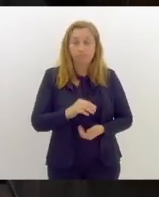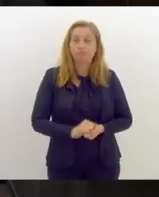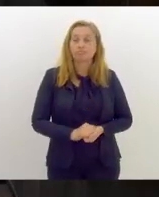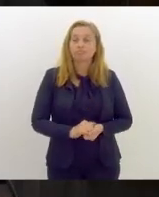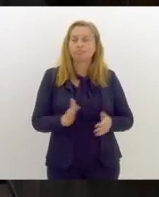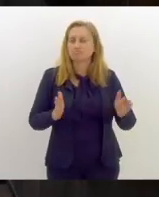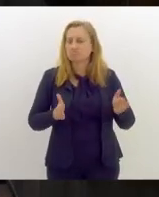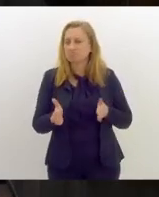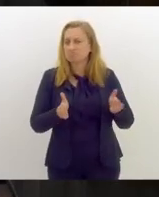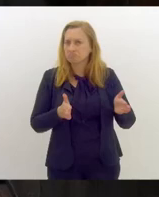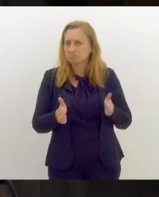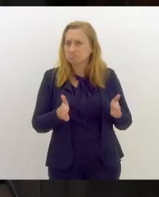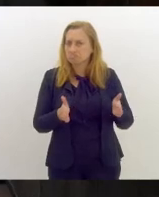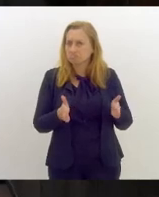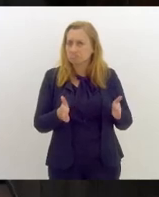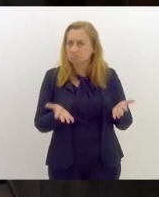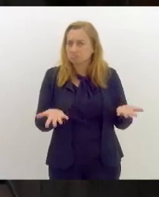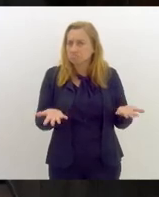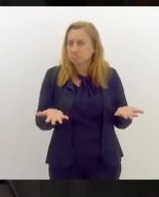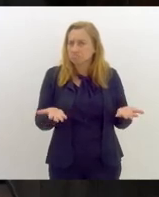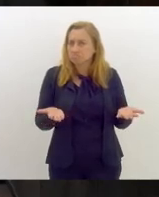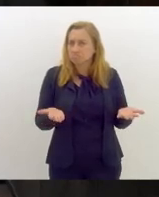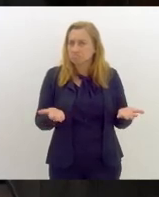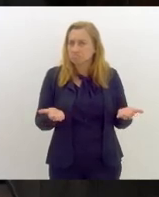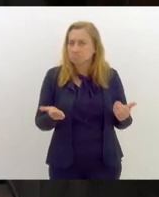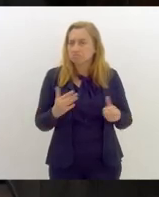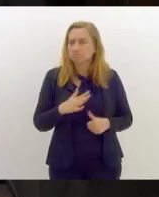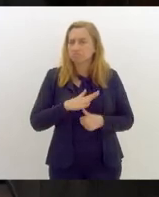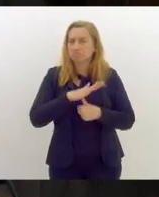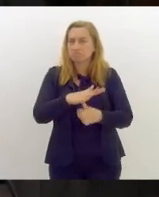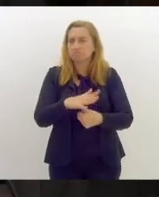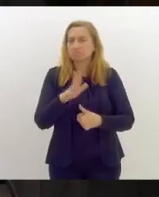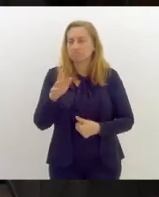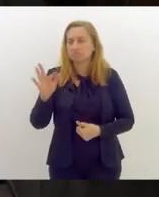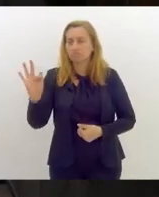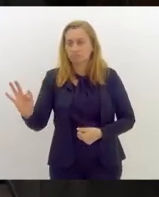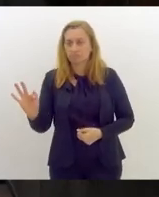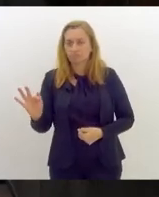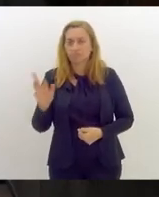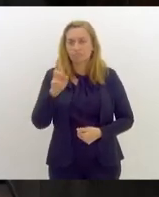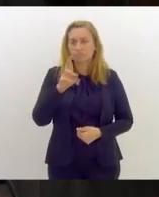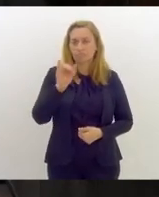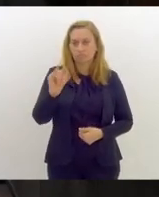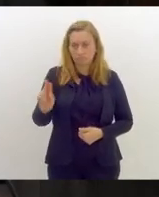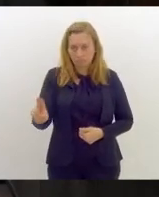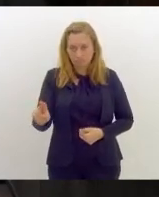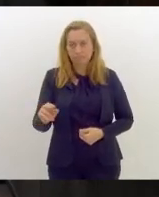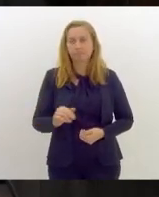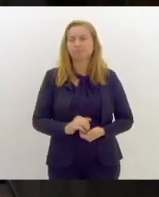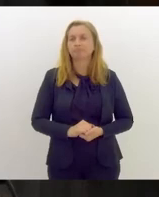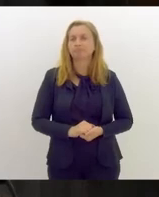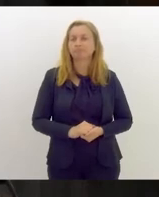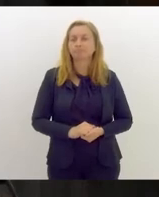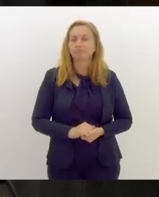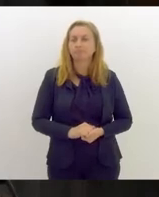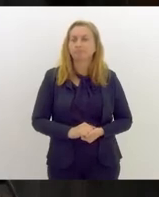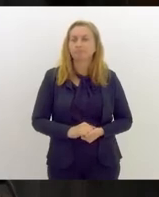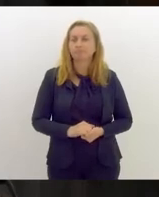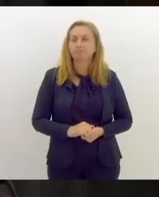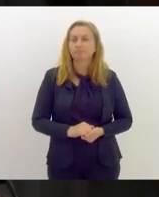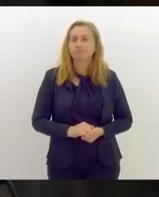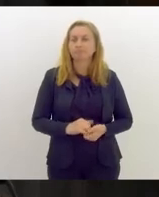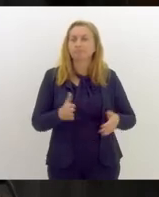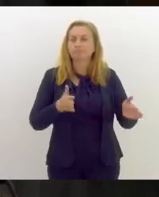fase reitor é da UEFA aqui presente nosso querido Raul Palácio saúde da presença do reitor estamos entrando